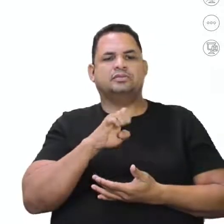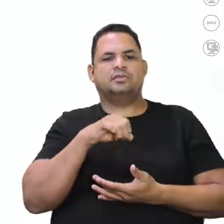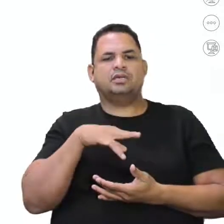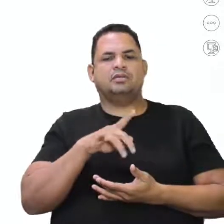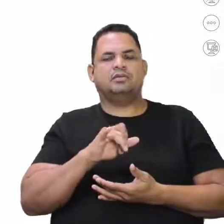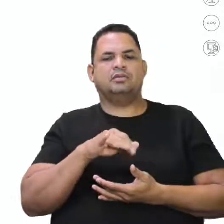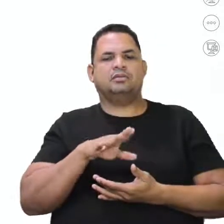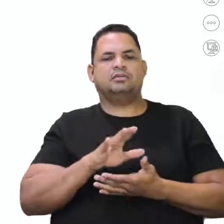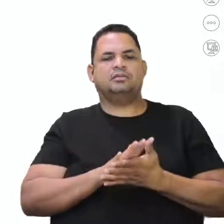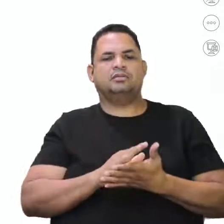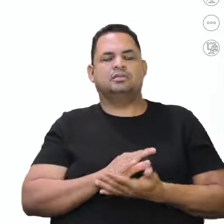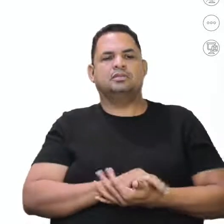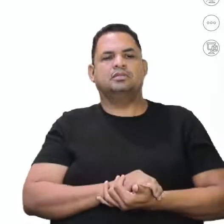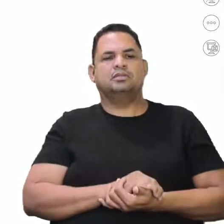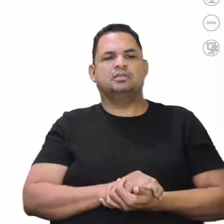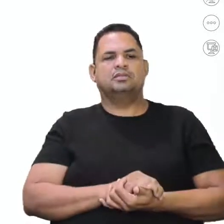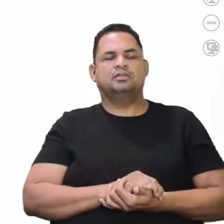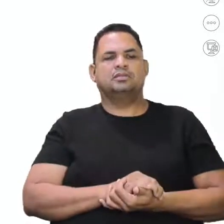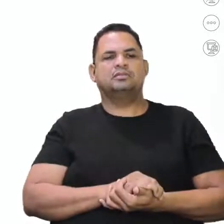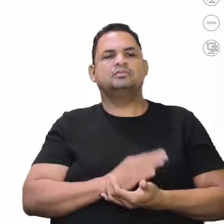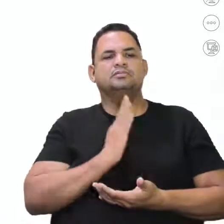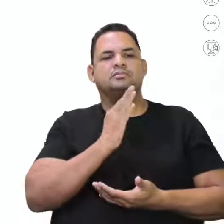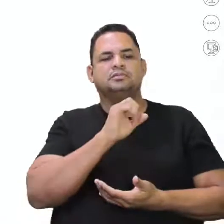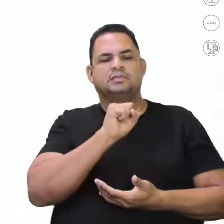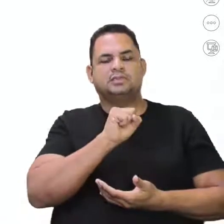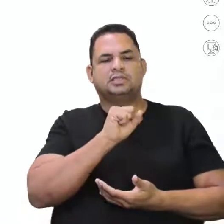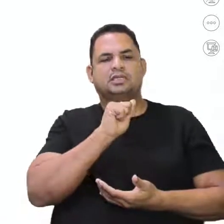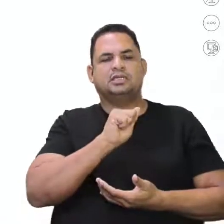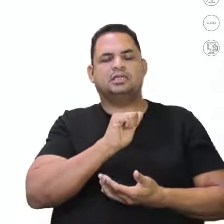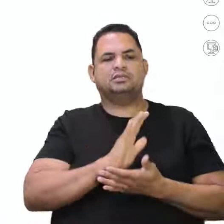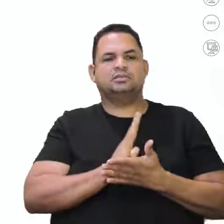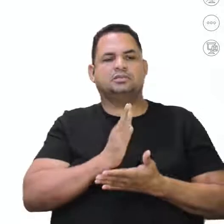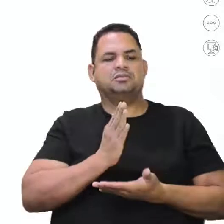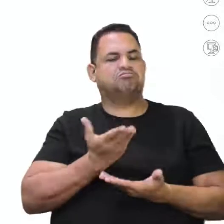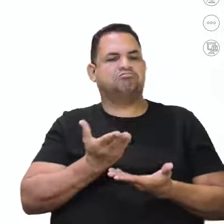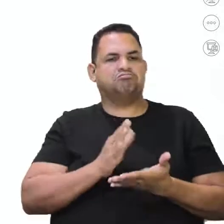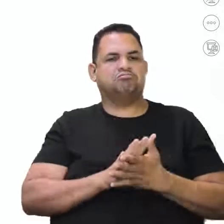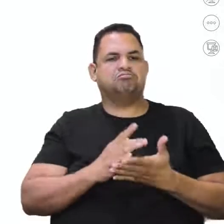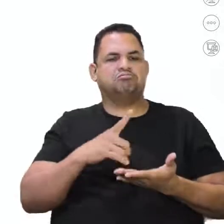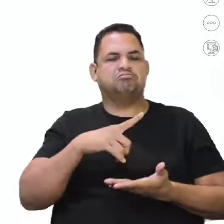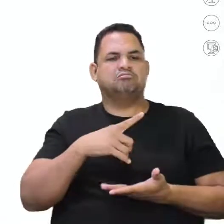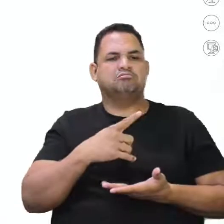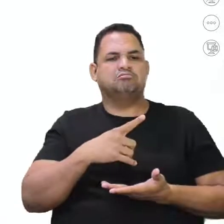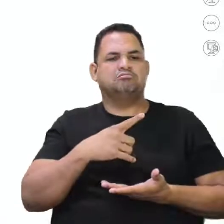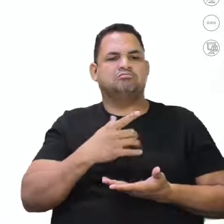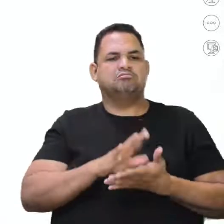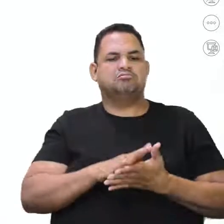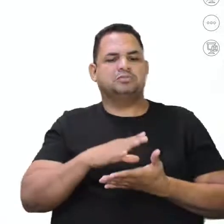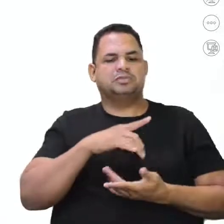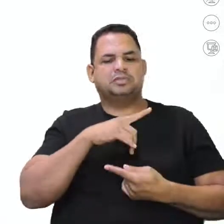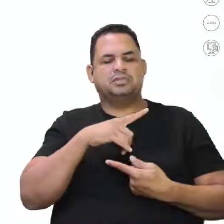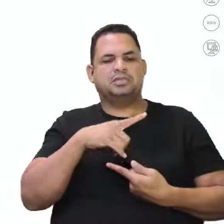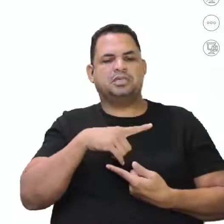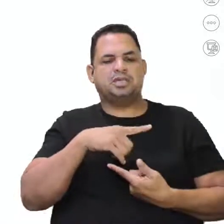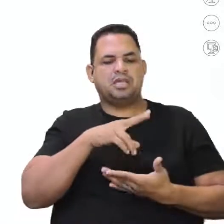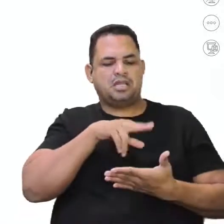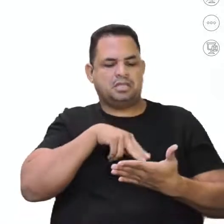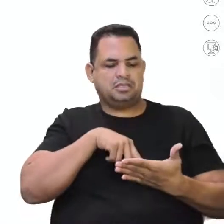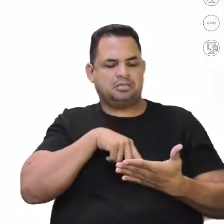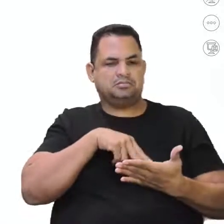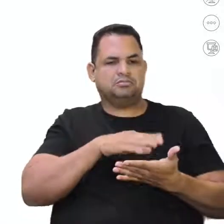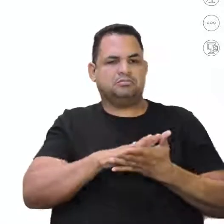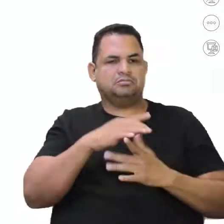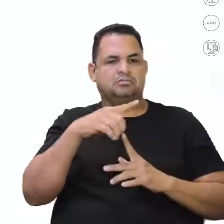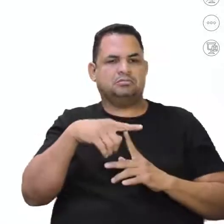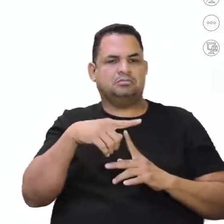Edmund Spenser, é o Geoffrey Chaucer. Talvez você conheça, talvez não conheça, mas se tiver interesse de ler algo assim